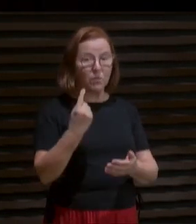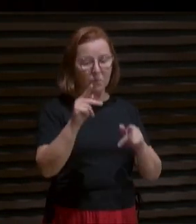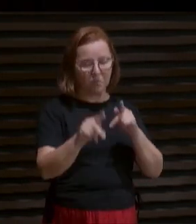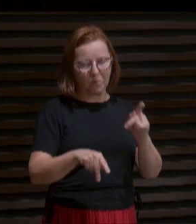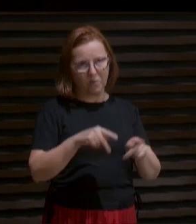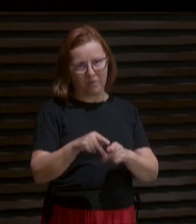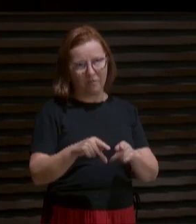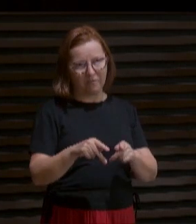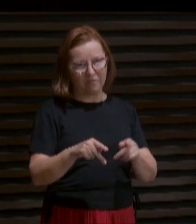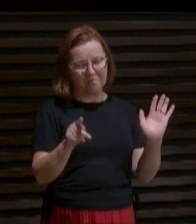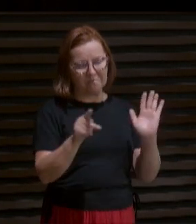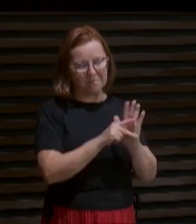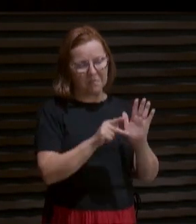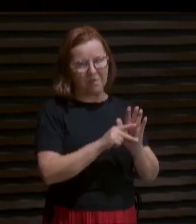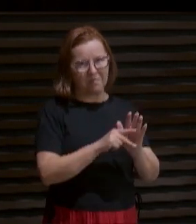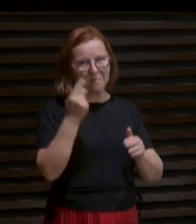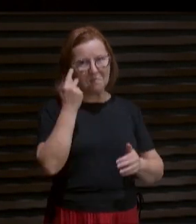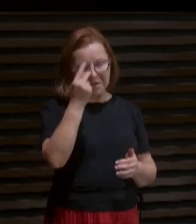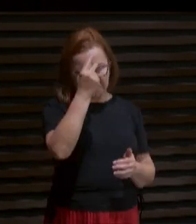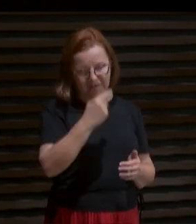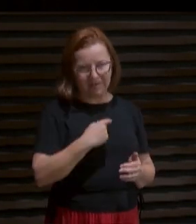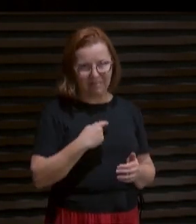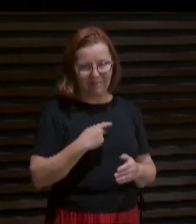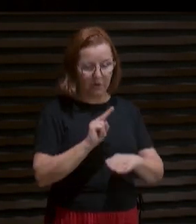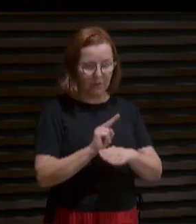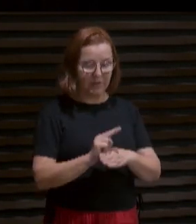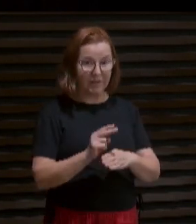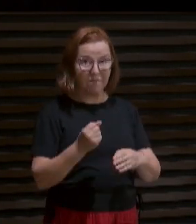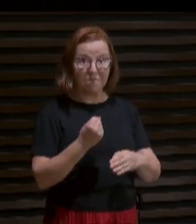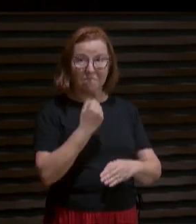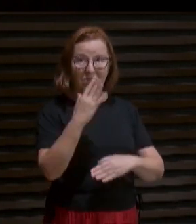exclusivamente para Ele, zeloso de boas obras.